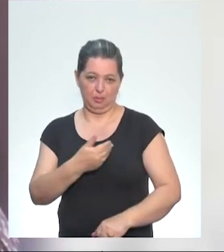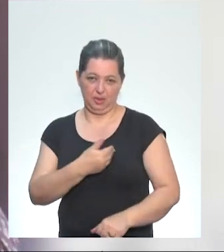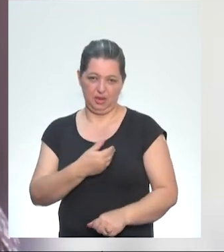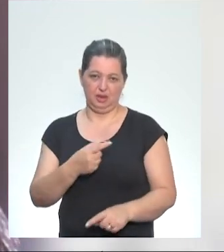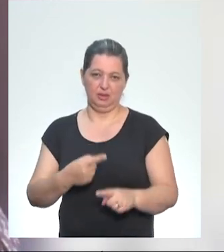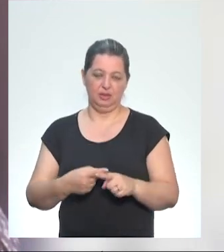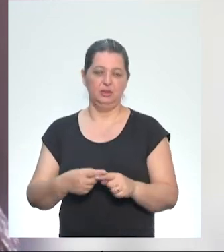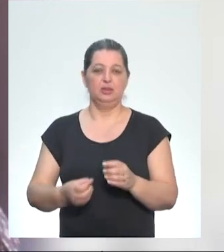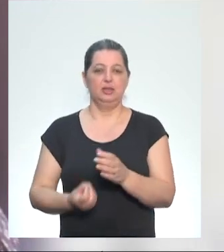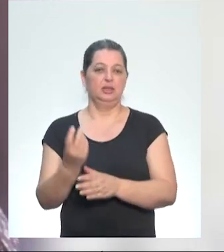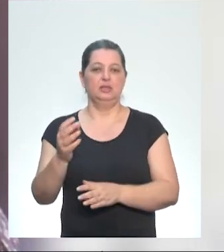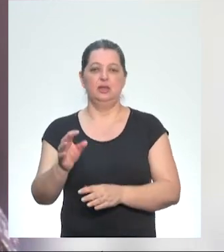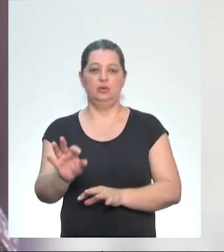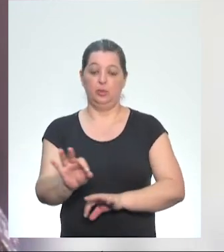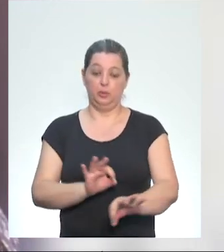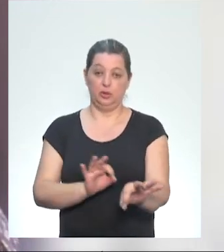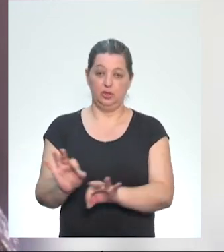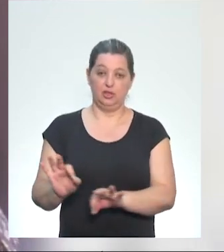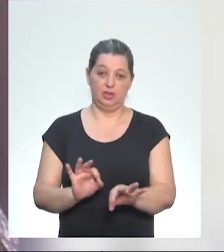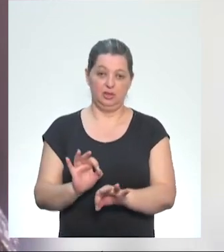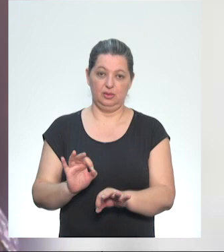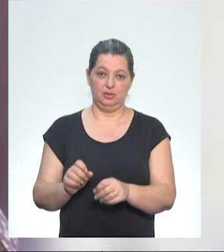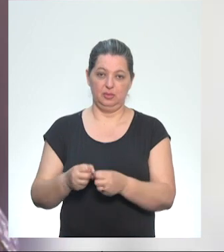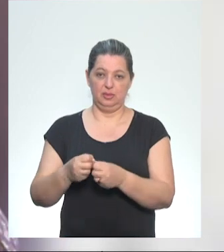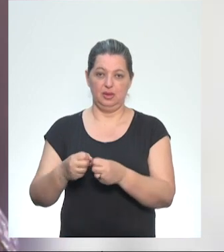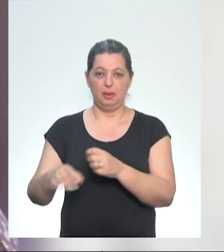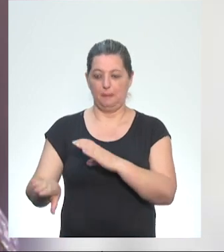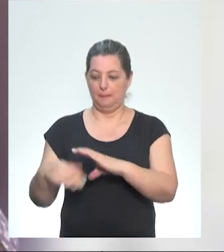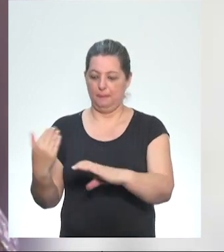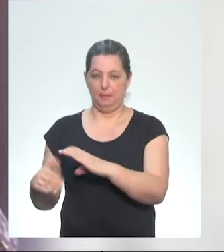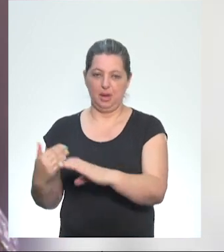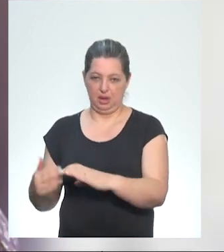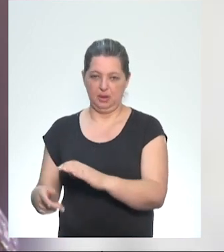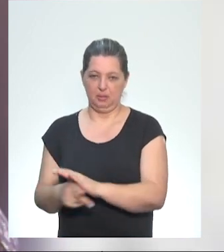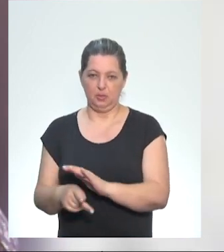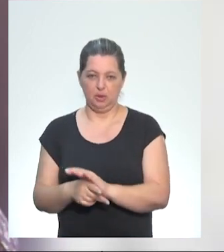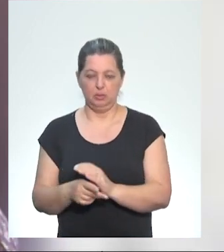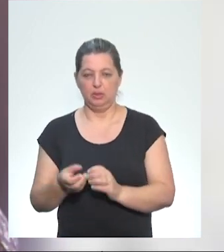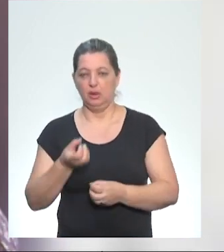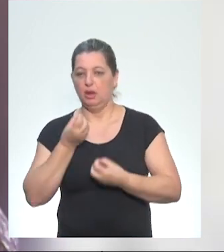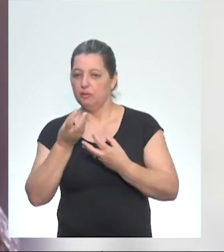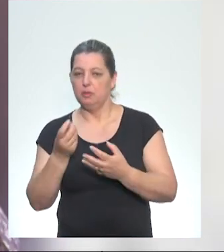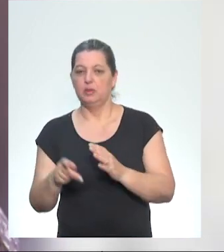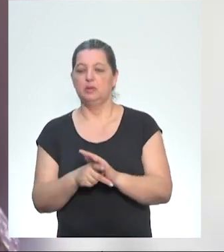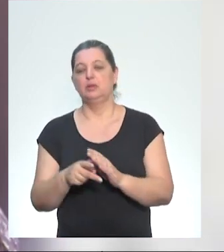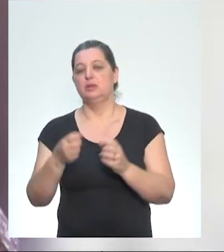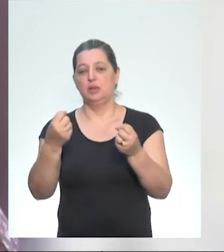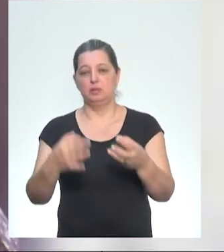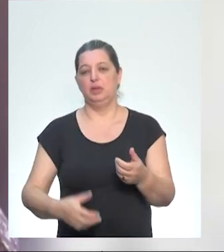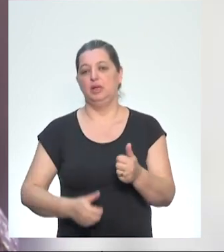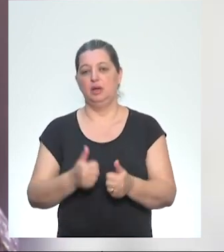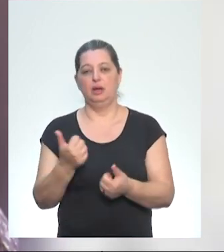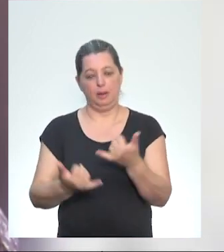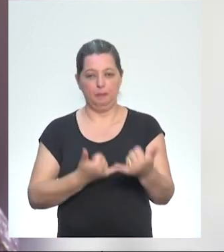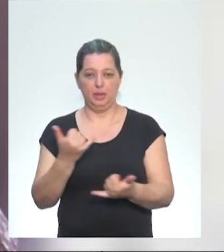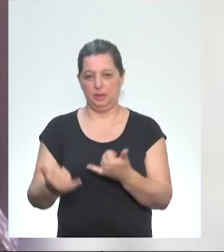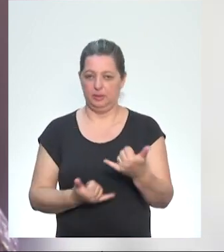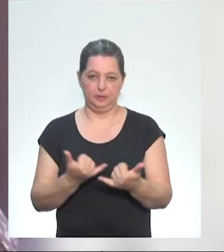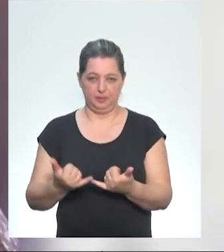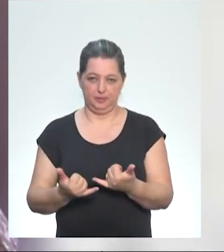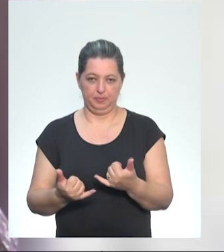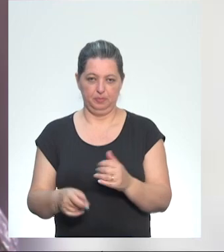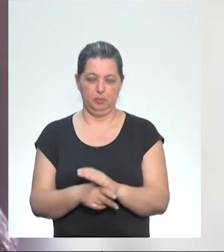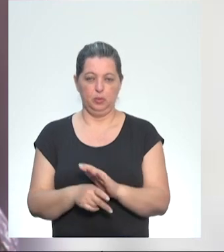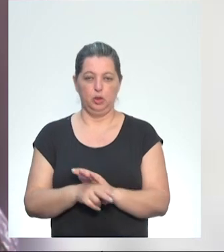um projeto. Aí eu puxei aqui o e-mail que ela deu algumas informações, né, para falar do jogo. Que o jogo é a Mancala